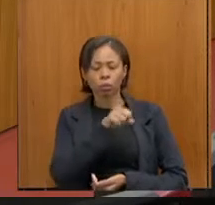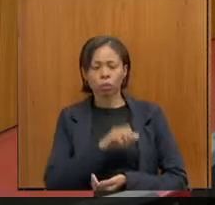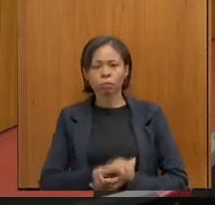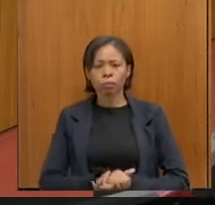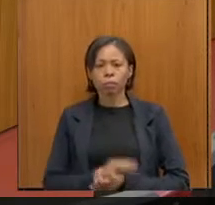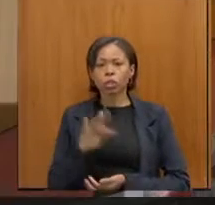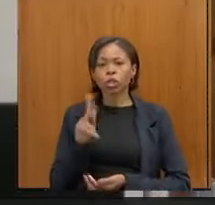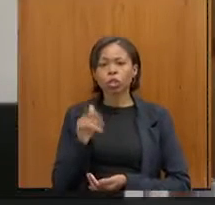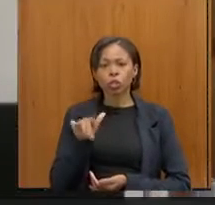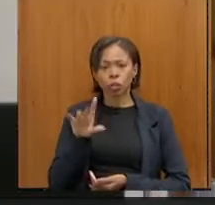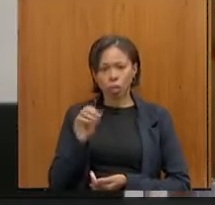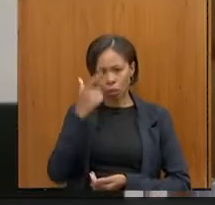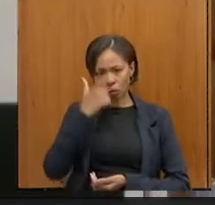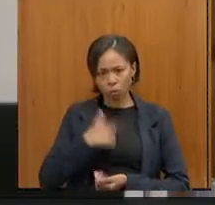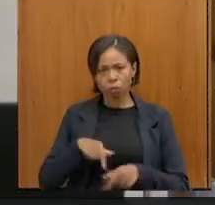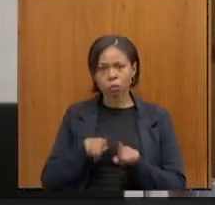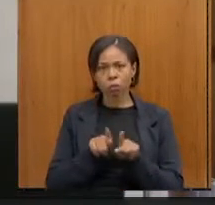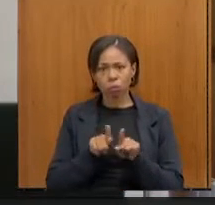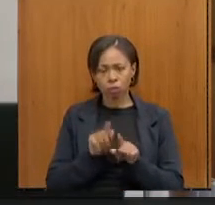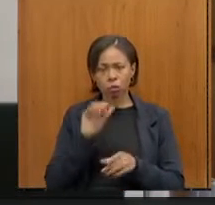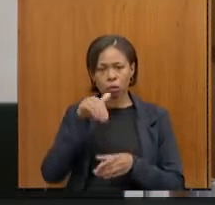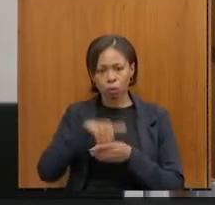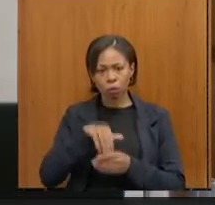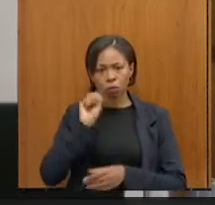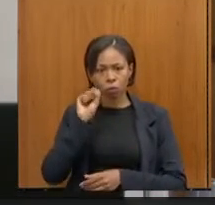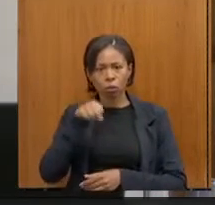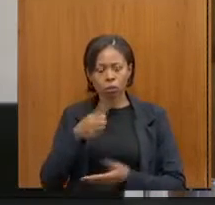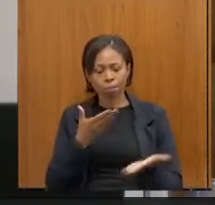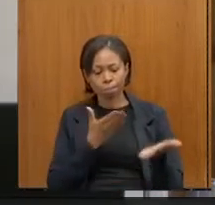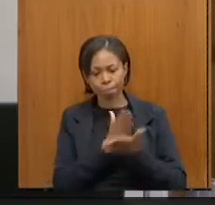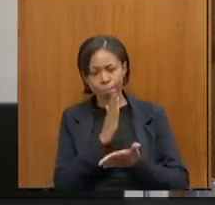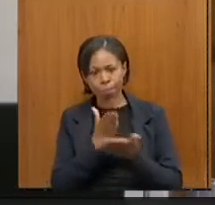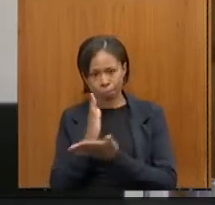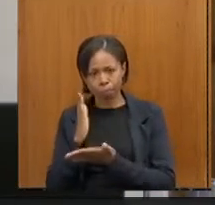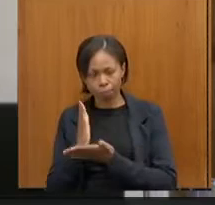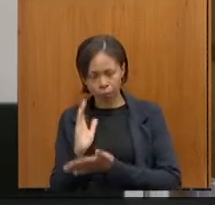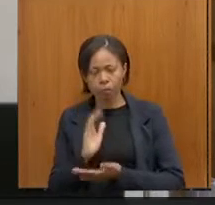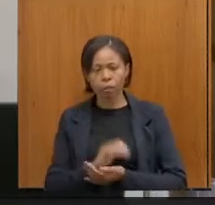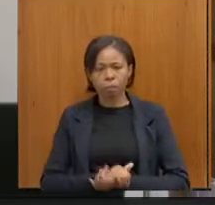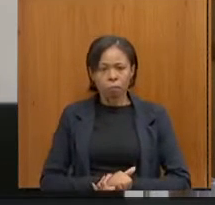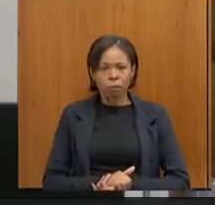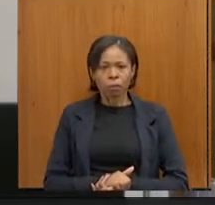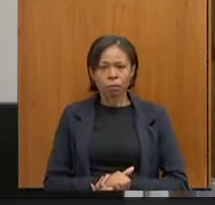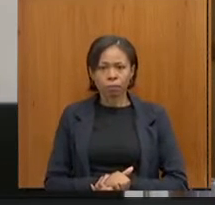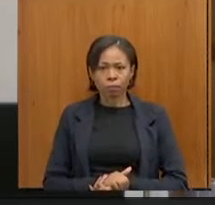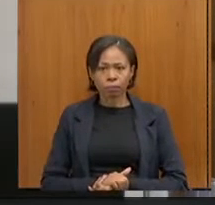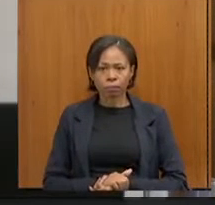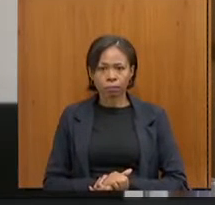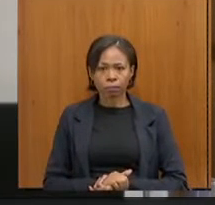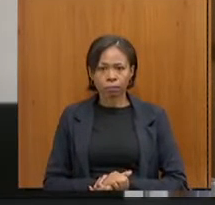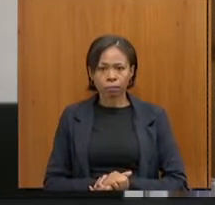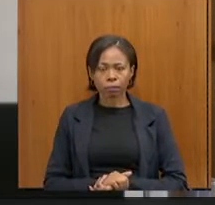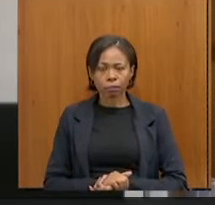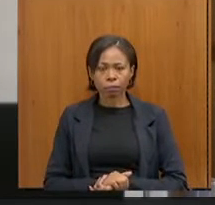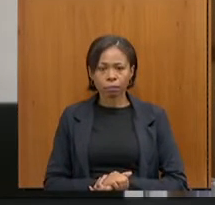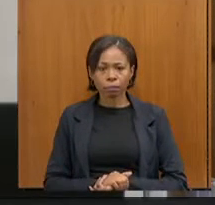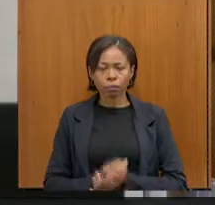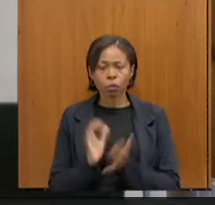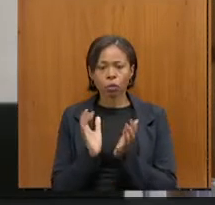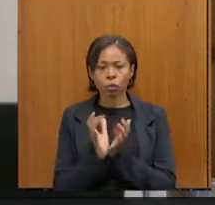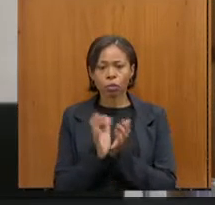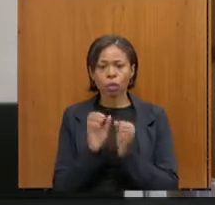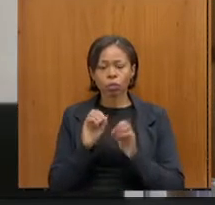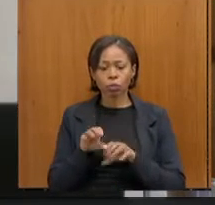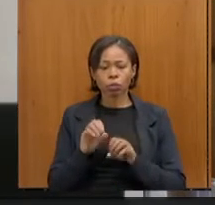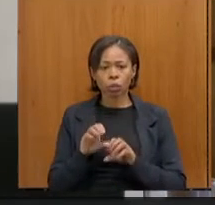Deputado Thiago Cotta também volta assim importante o aprovado na comissão de privatizações dos requerimentos comissão de